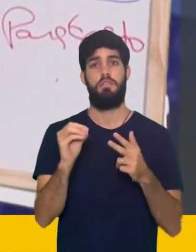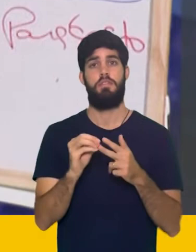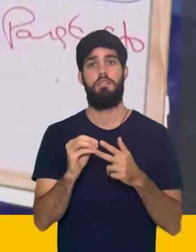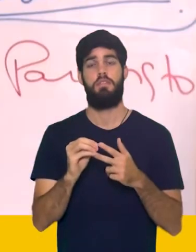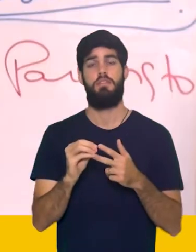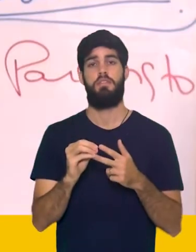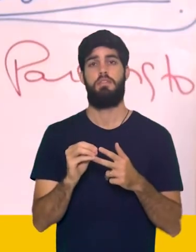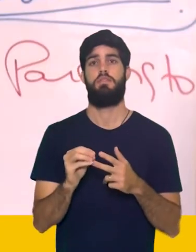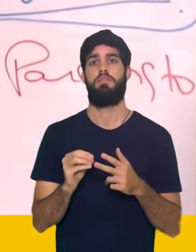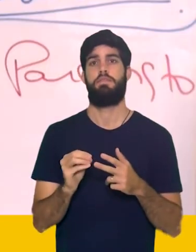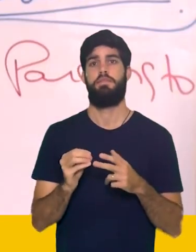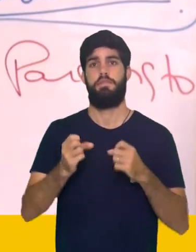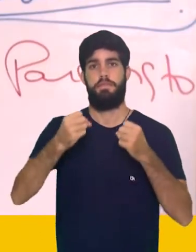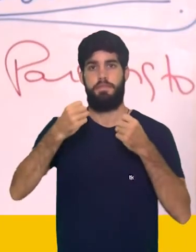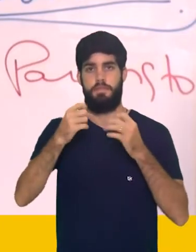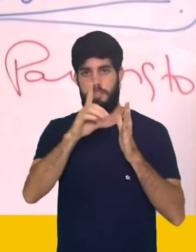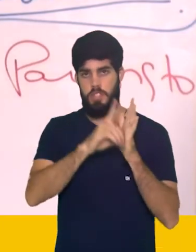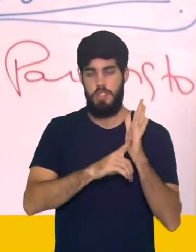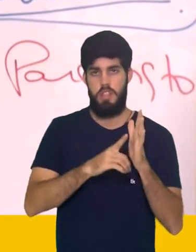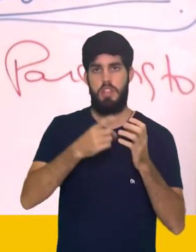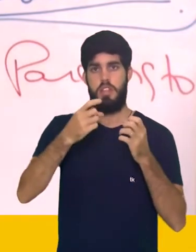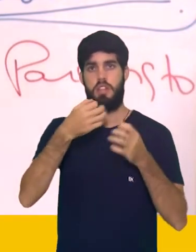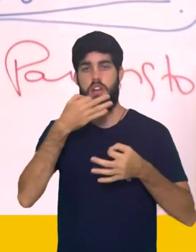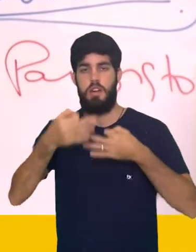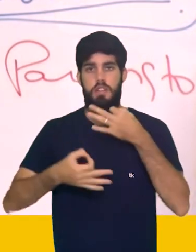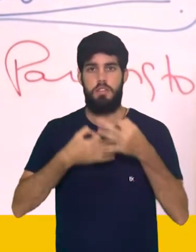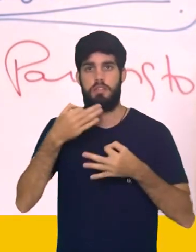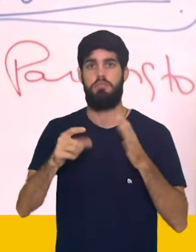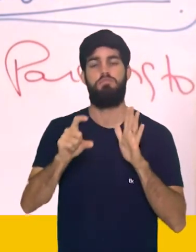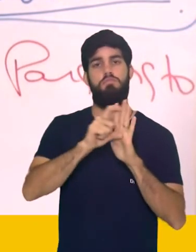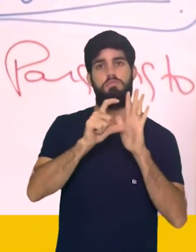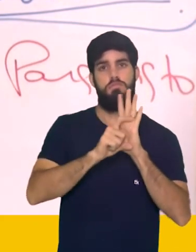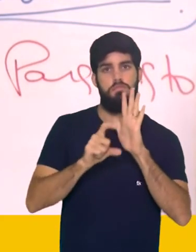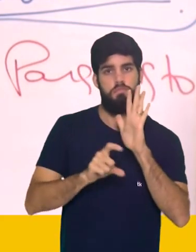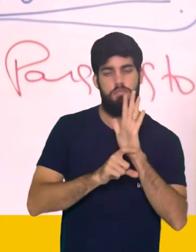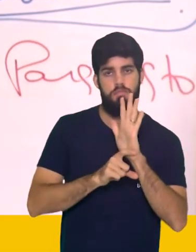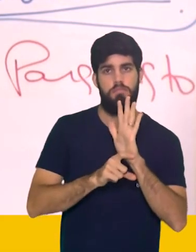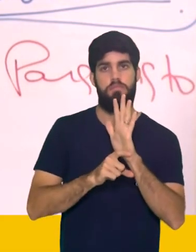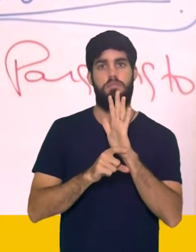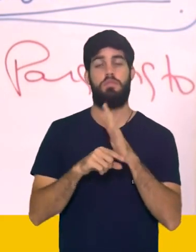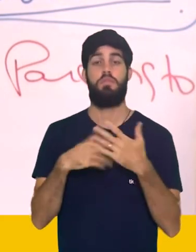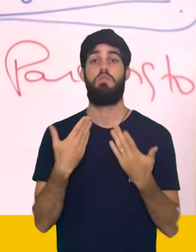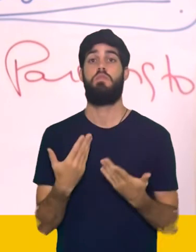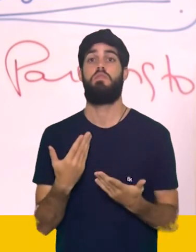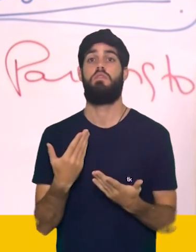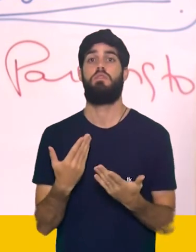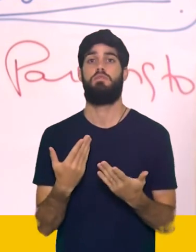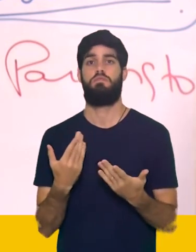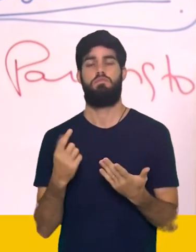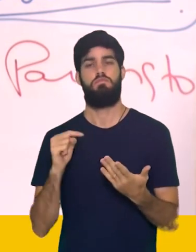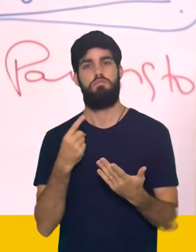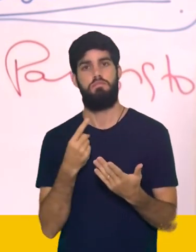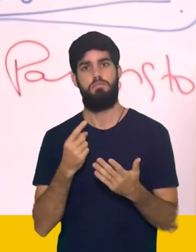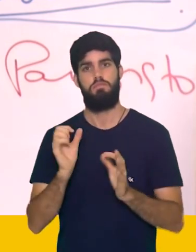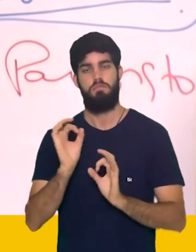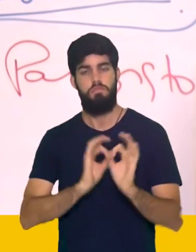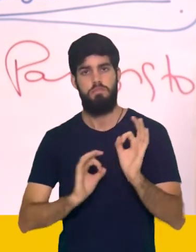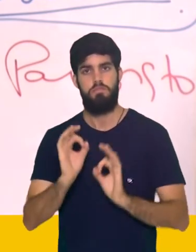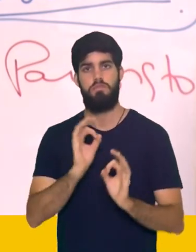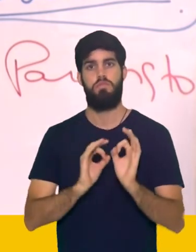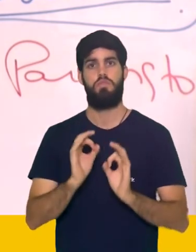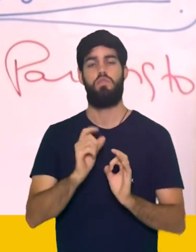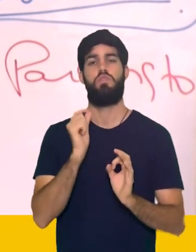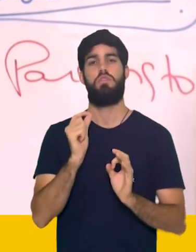gênero do Enem, dissertação argumentativa em prosa, na qual você vai resolver a questão por